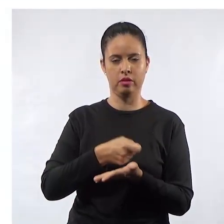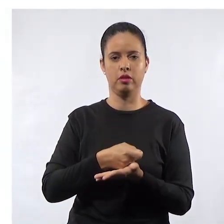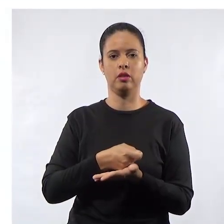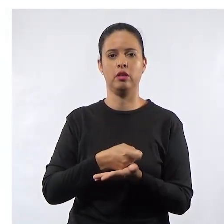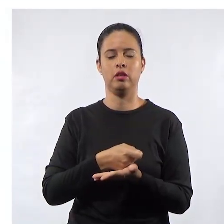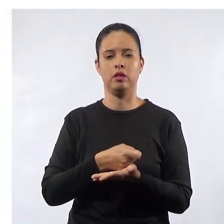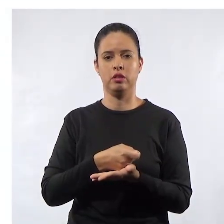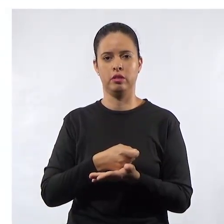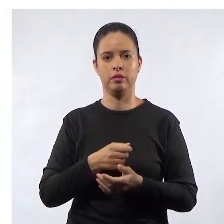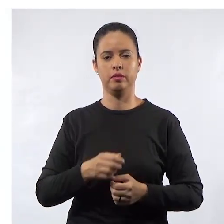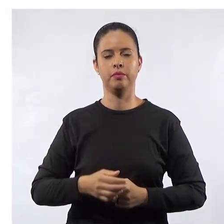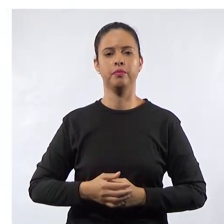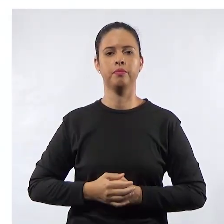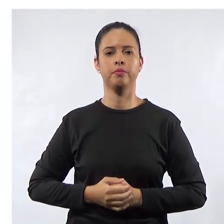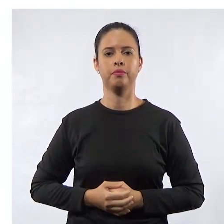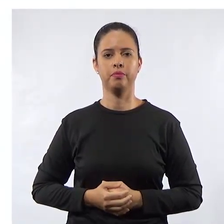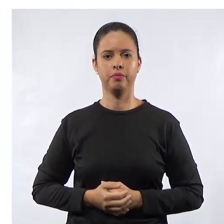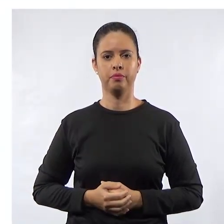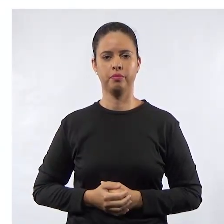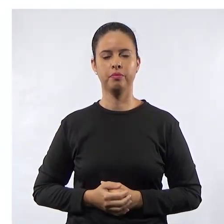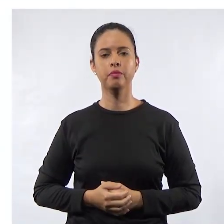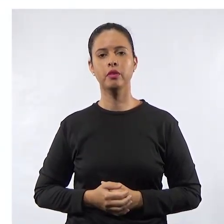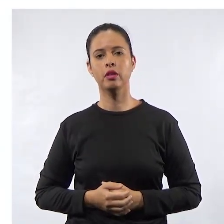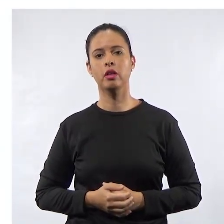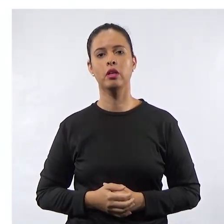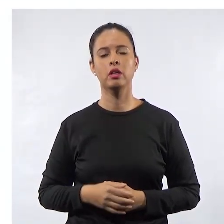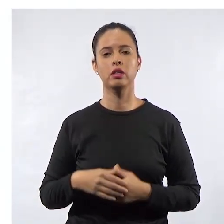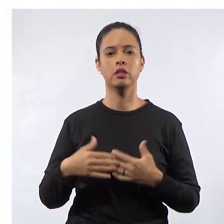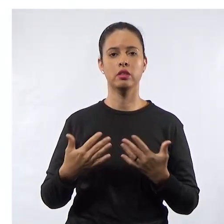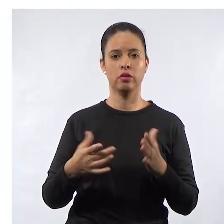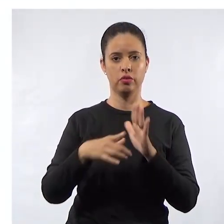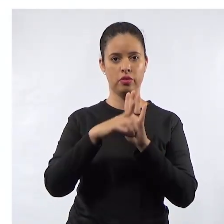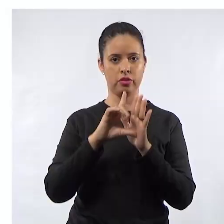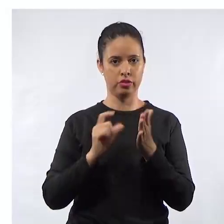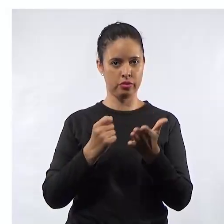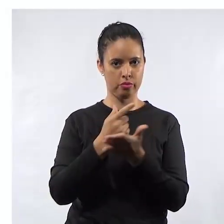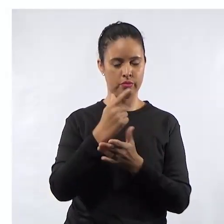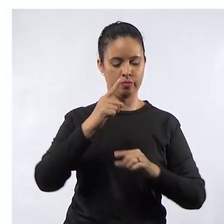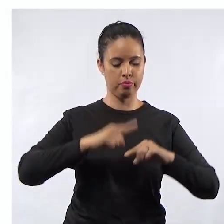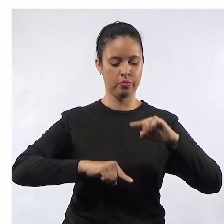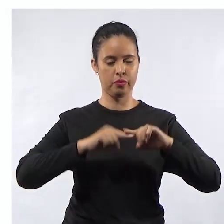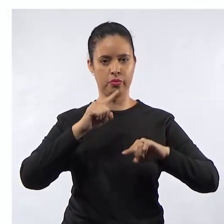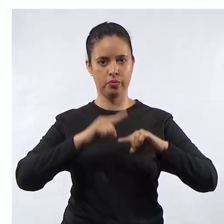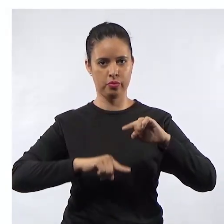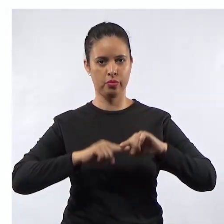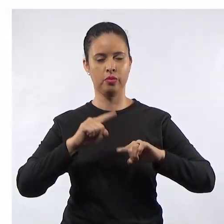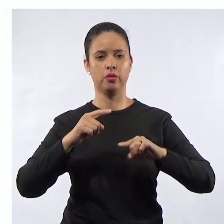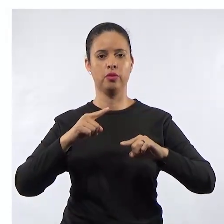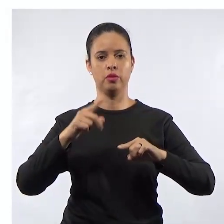serão responsabilizadas de forma aí bem intensa, tá certo? Olha só,